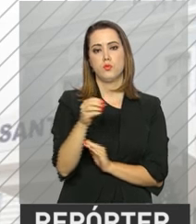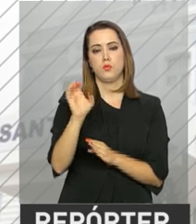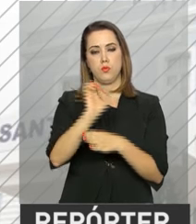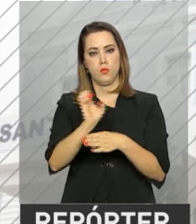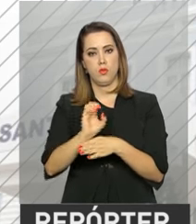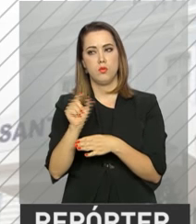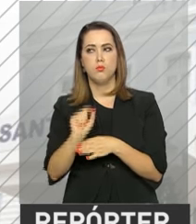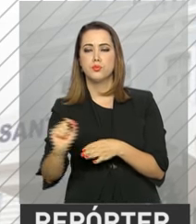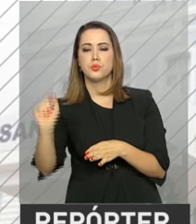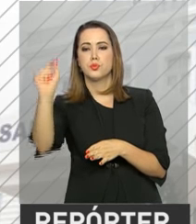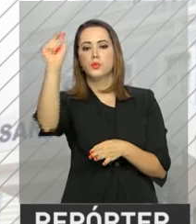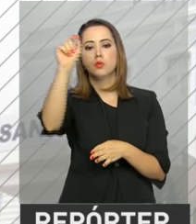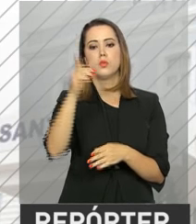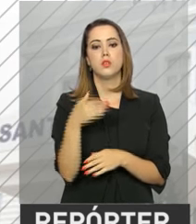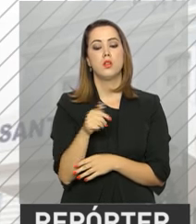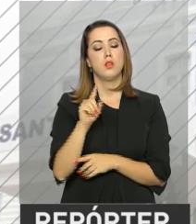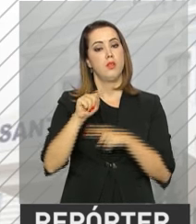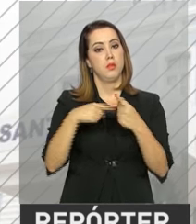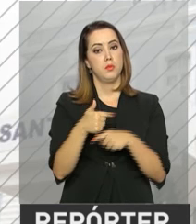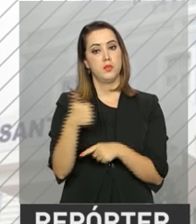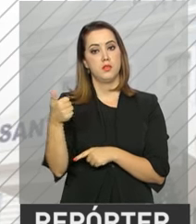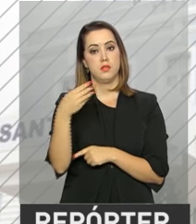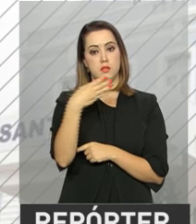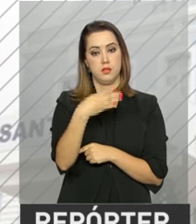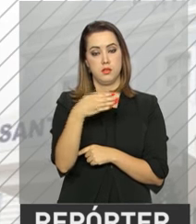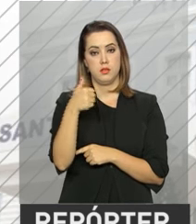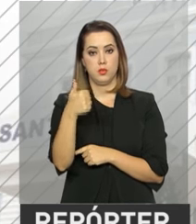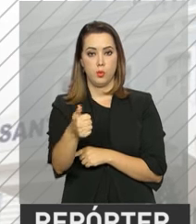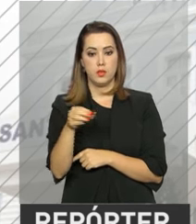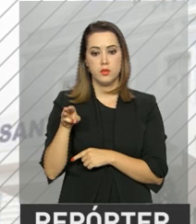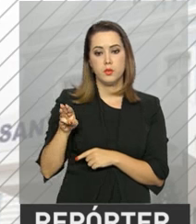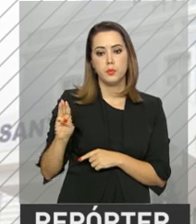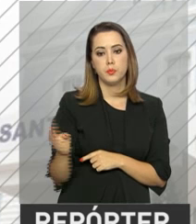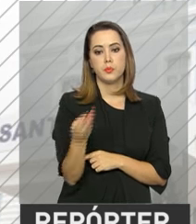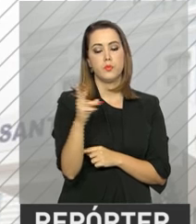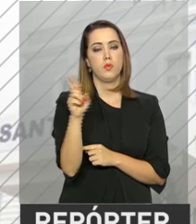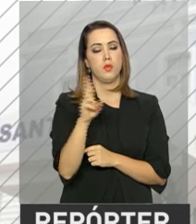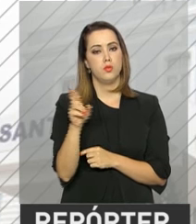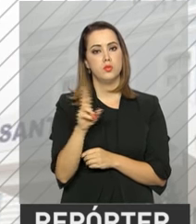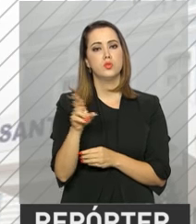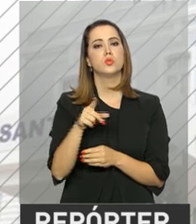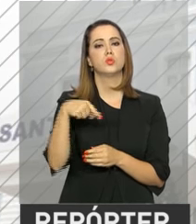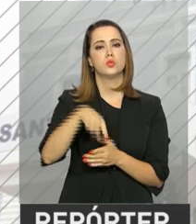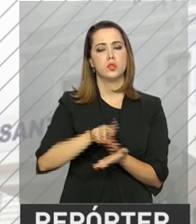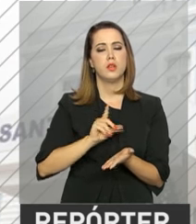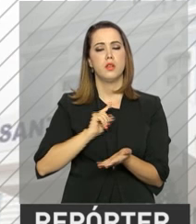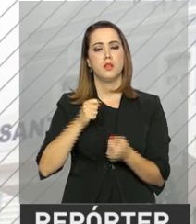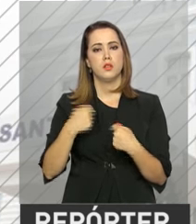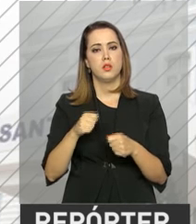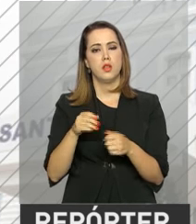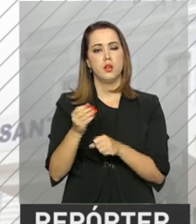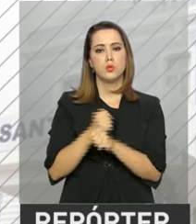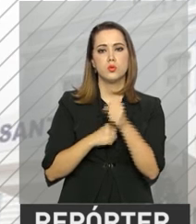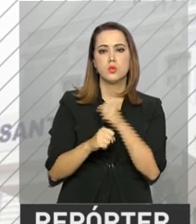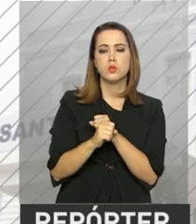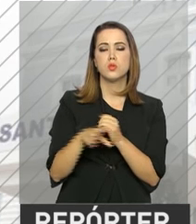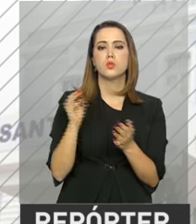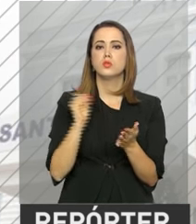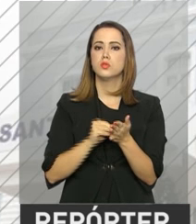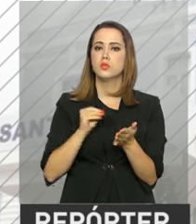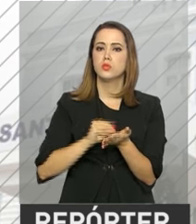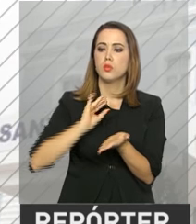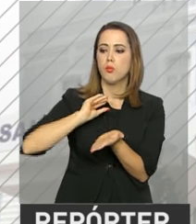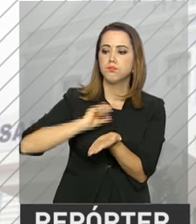milhões de reais restantes se referem a emendas parlamentares dos últimos 2 anos que ainda não haviam